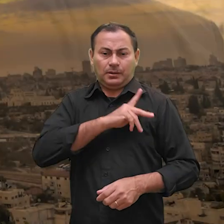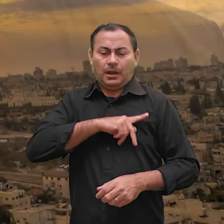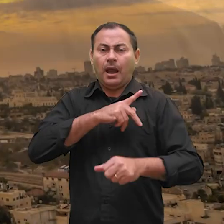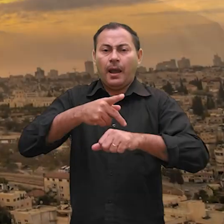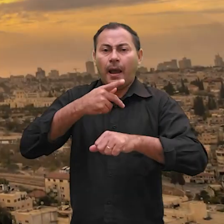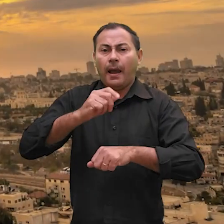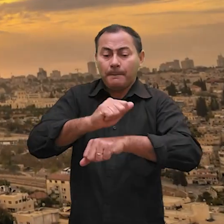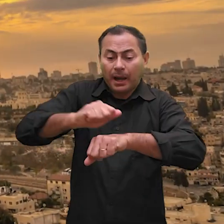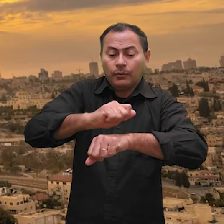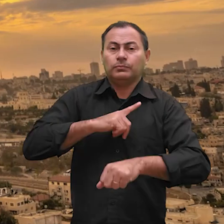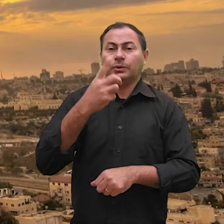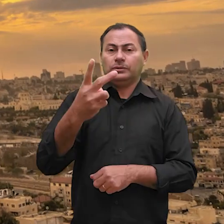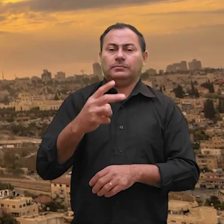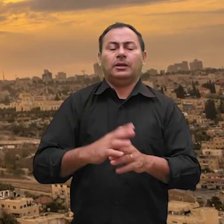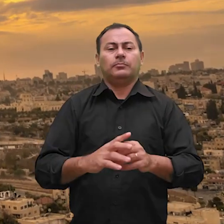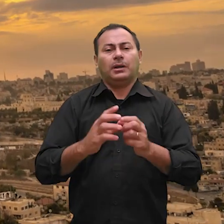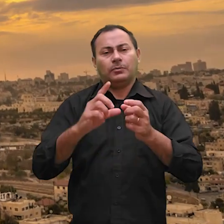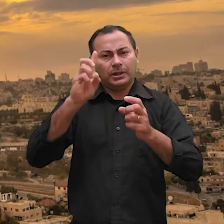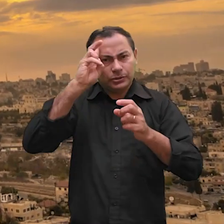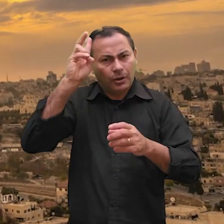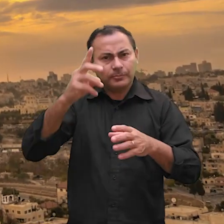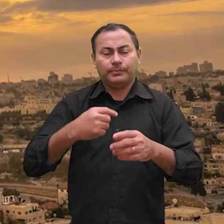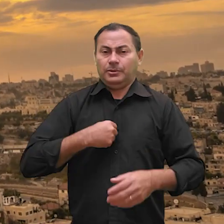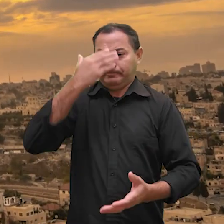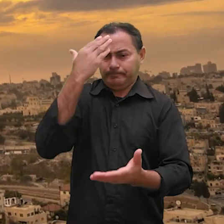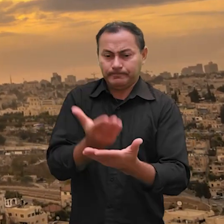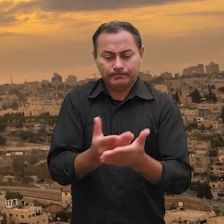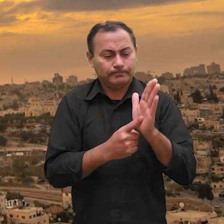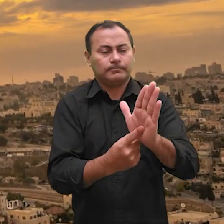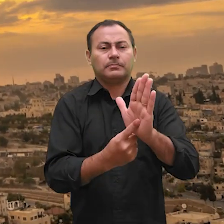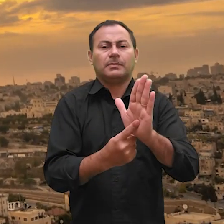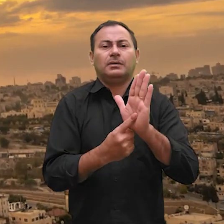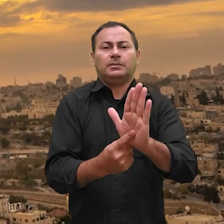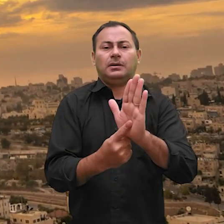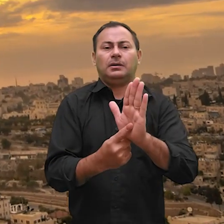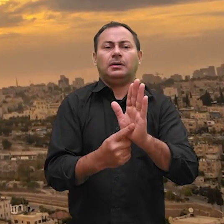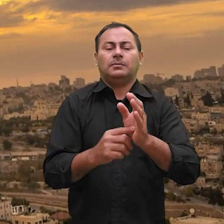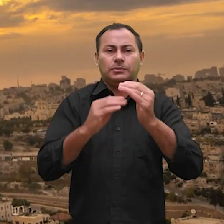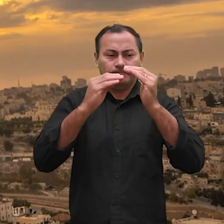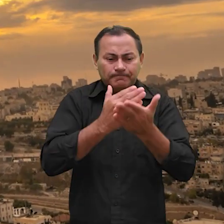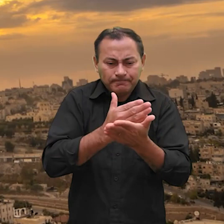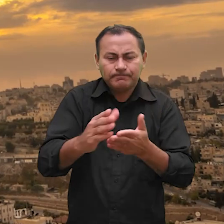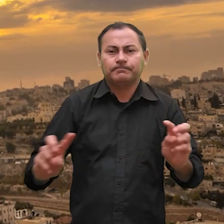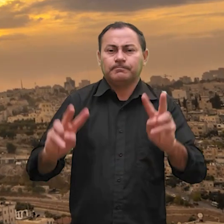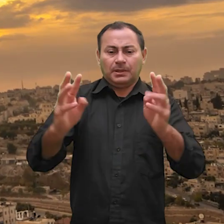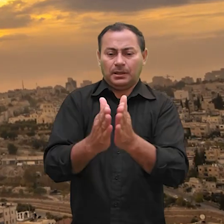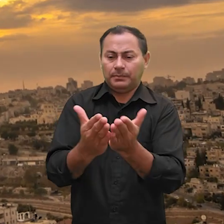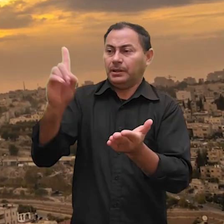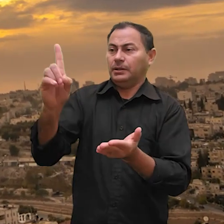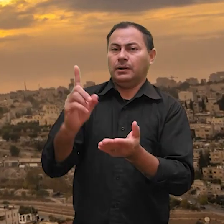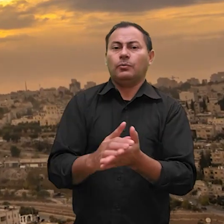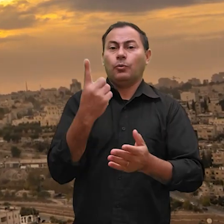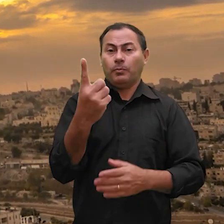Paulo diz, Abraão teve 2 filhos. Isso também é uma alegoria. Eu acredito que ele mostra por precedentes e por princípios que na